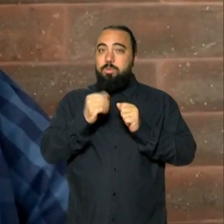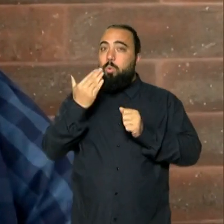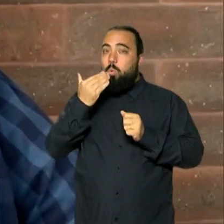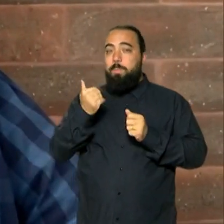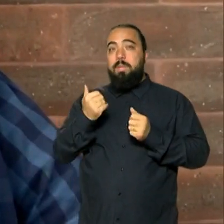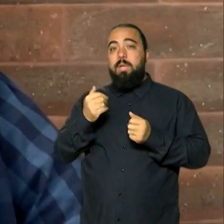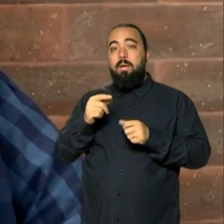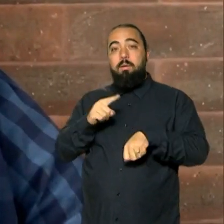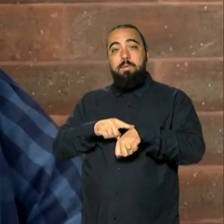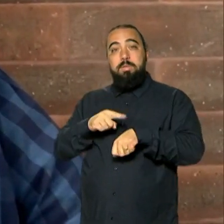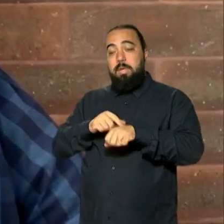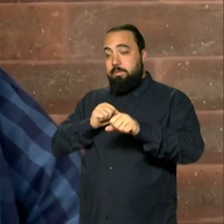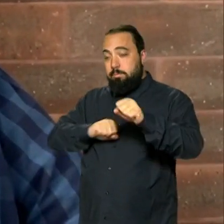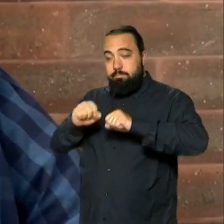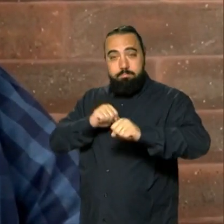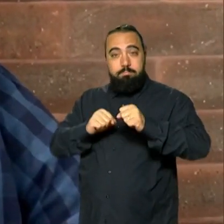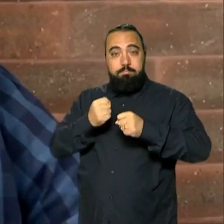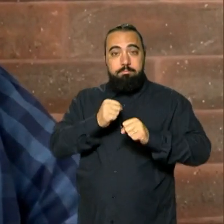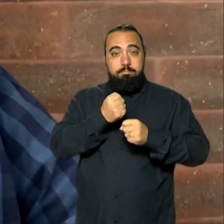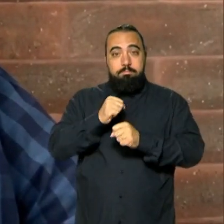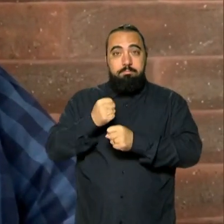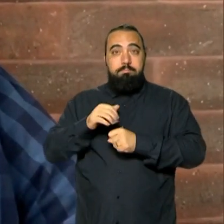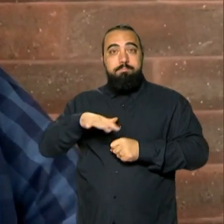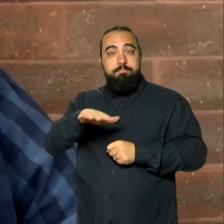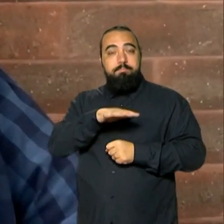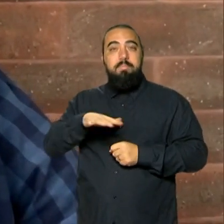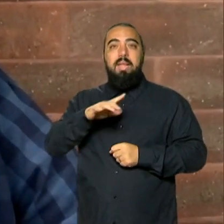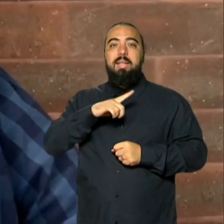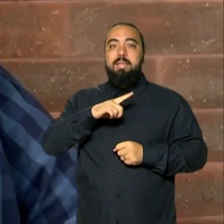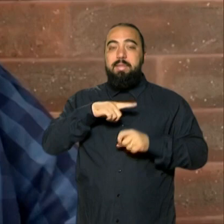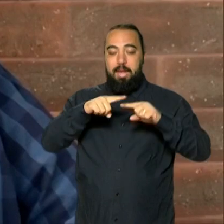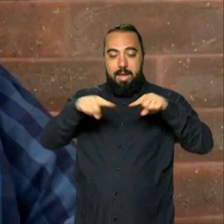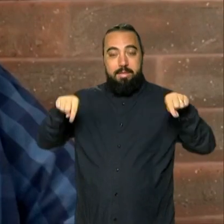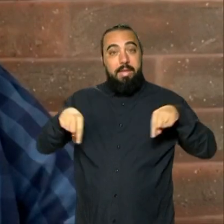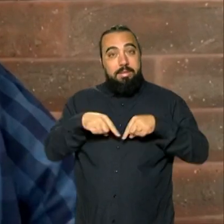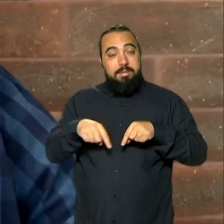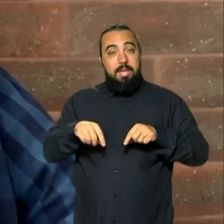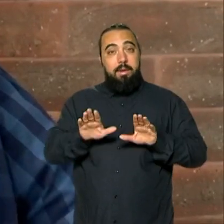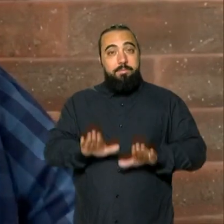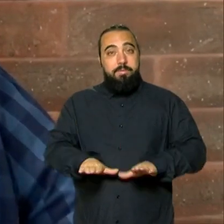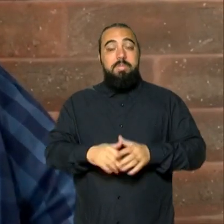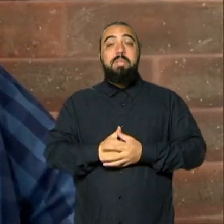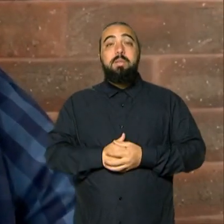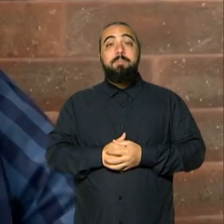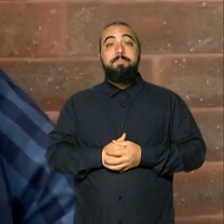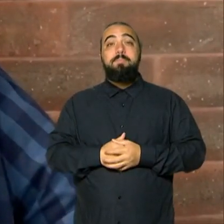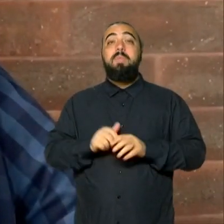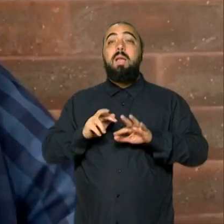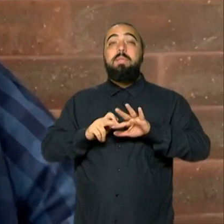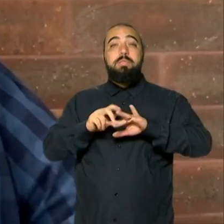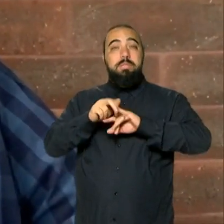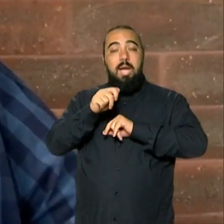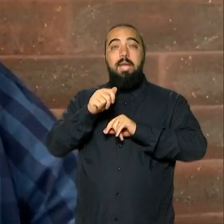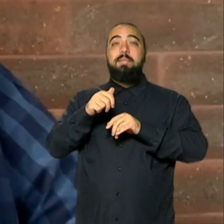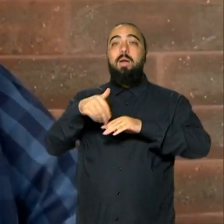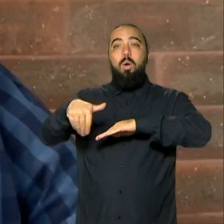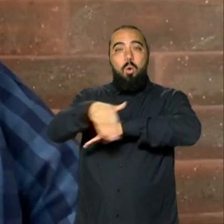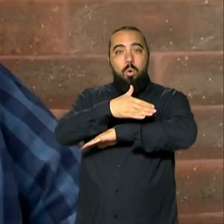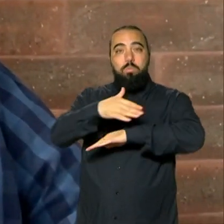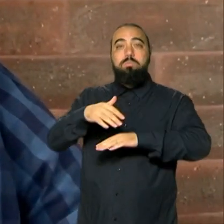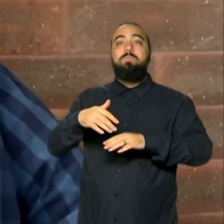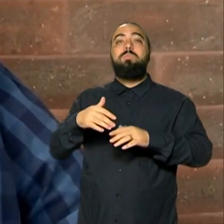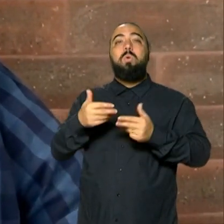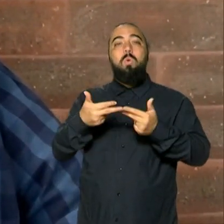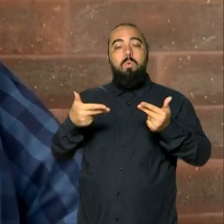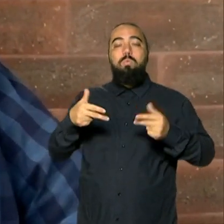tem um momento que você tem que limpar uma área que engloba a sala de estar. né, uma escada, um corredor, que é o chamado BCE.